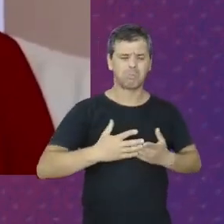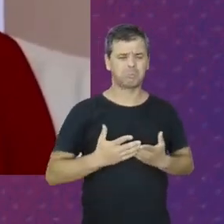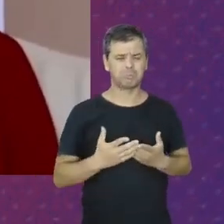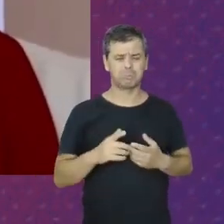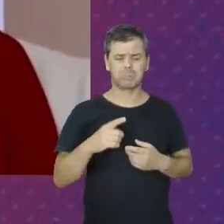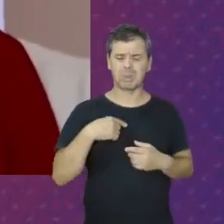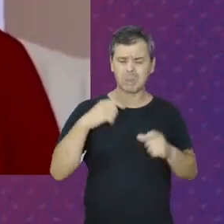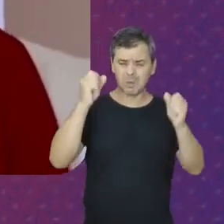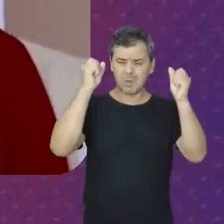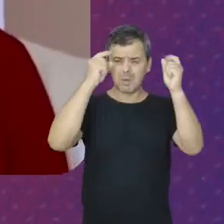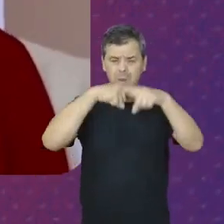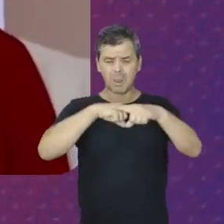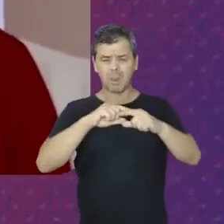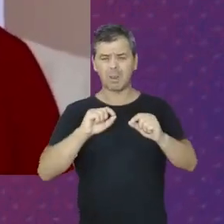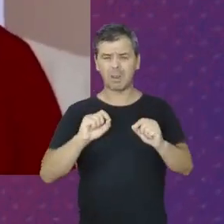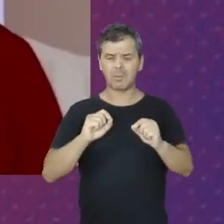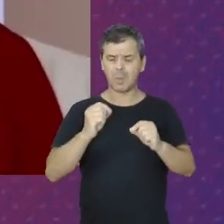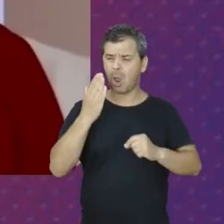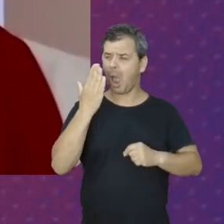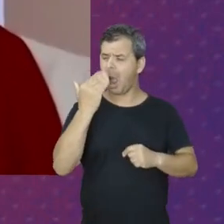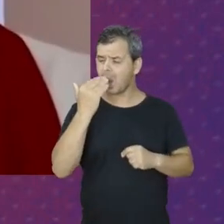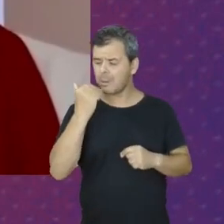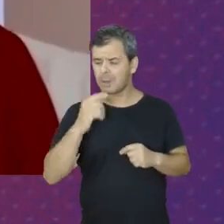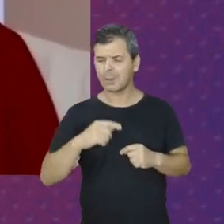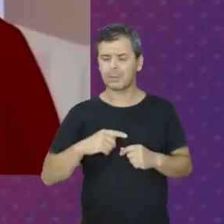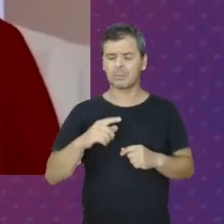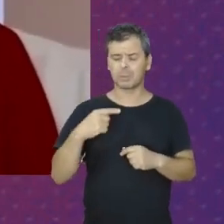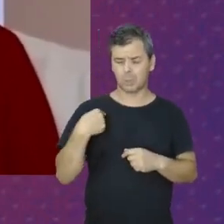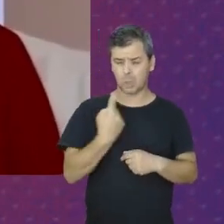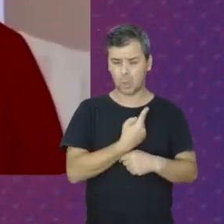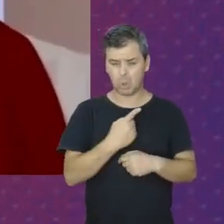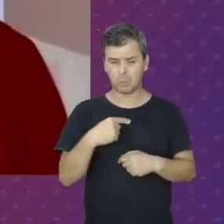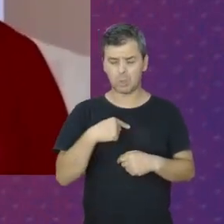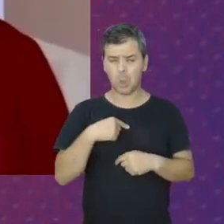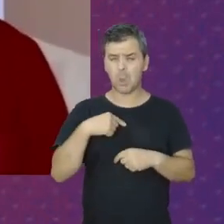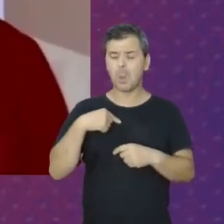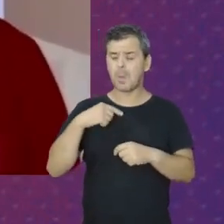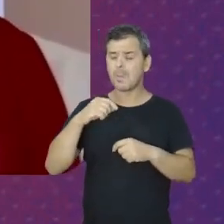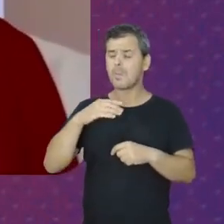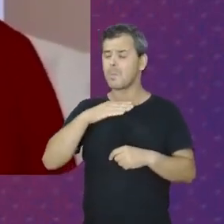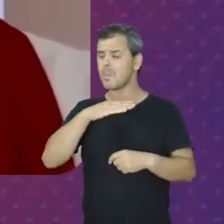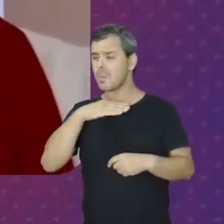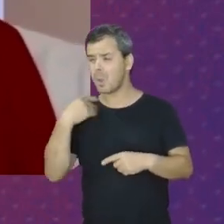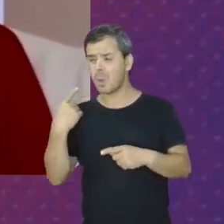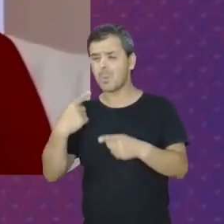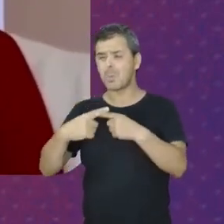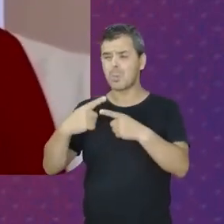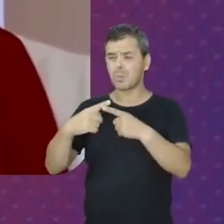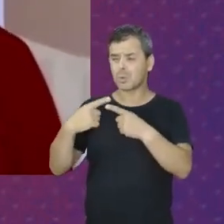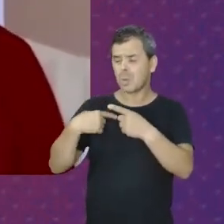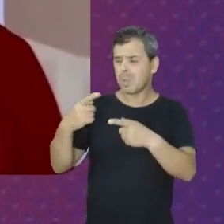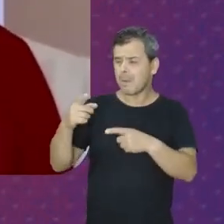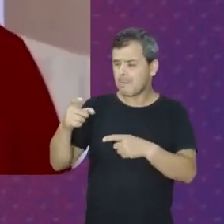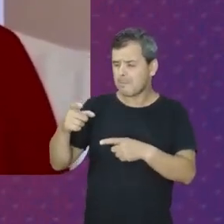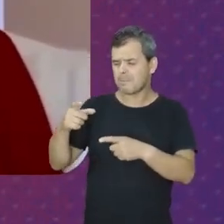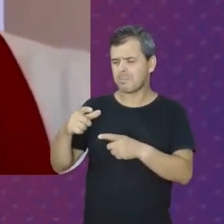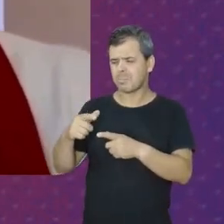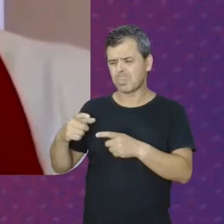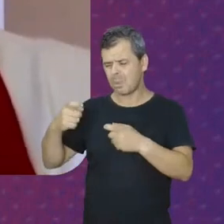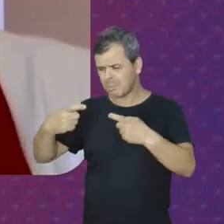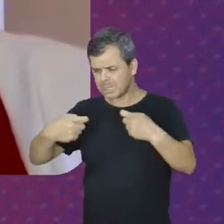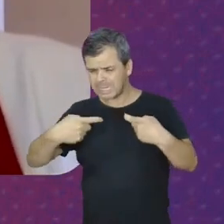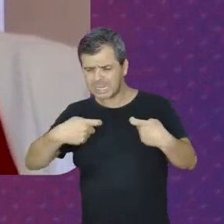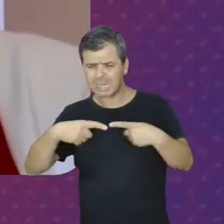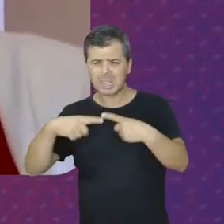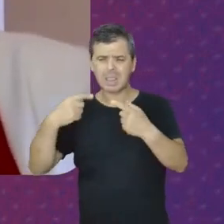têm dificuldade para alimentação, que nós morremos porque somos vítimas das balas distribuídas